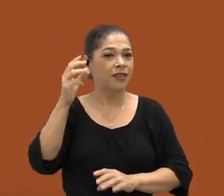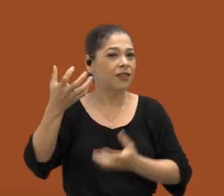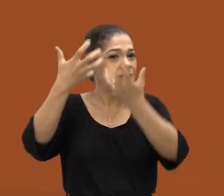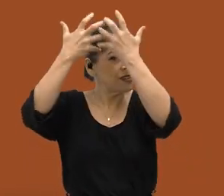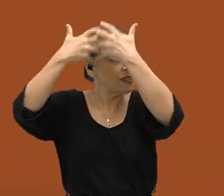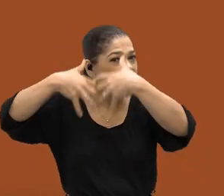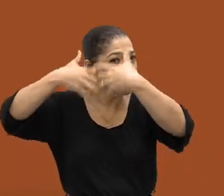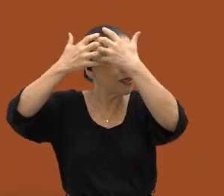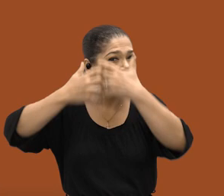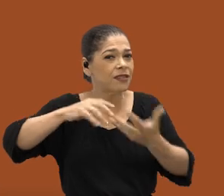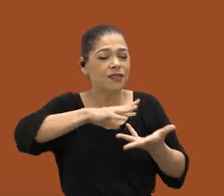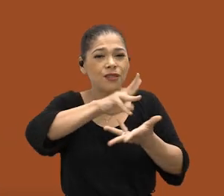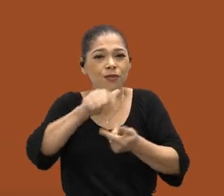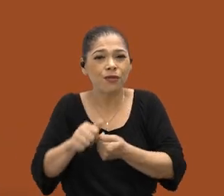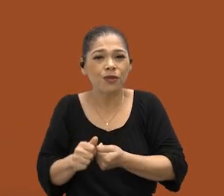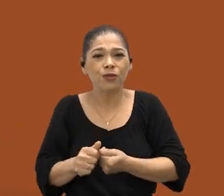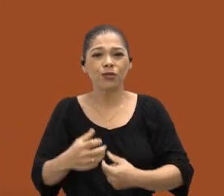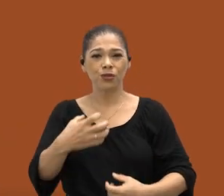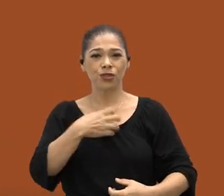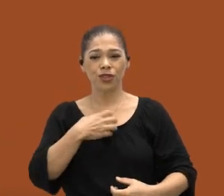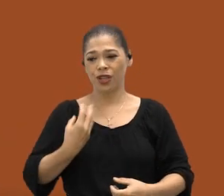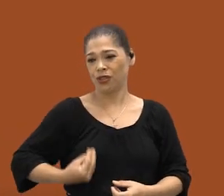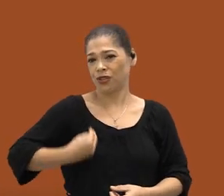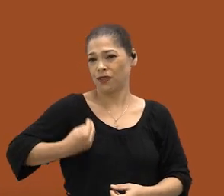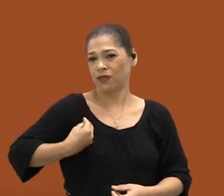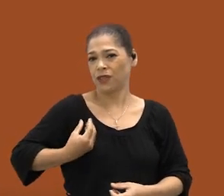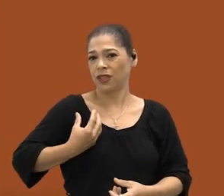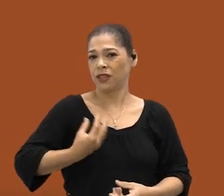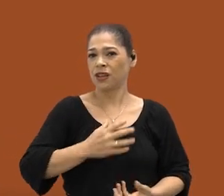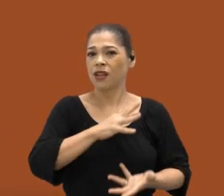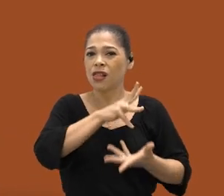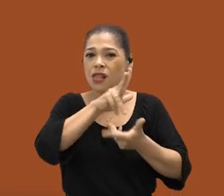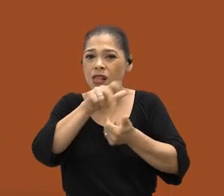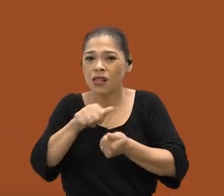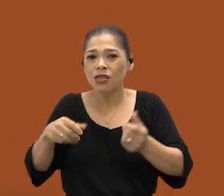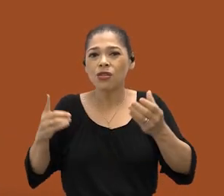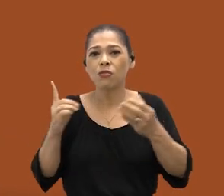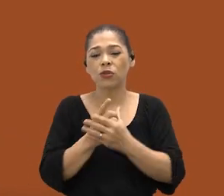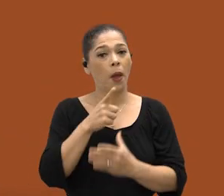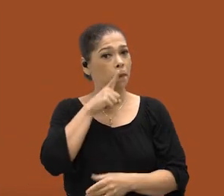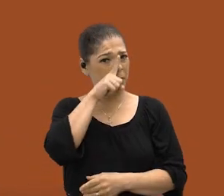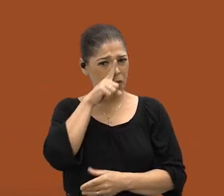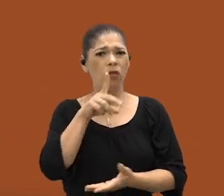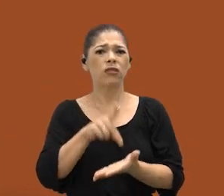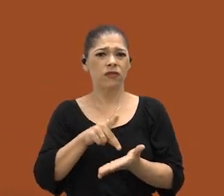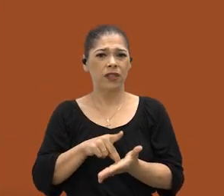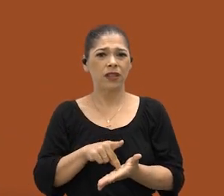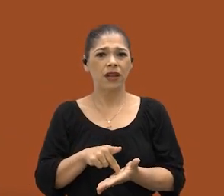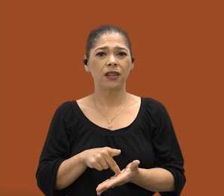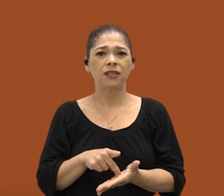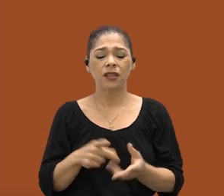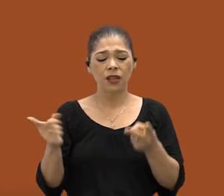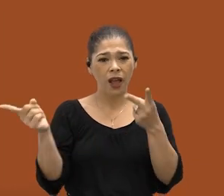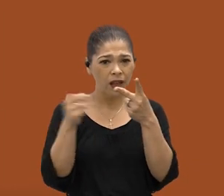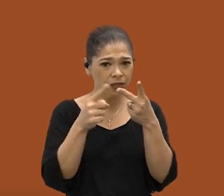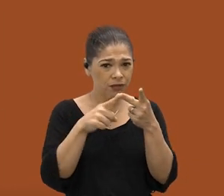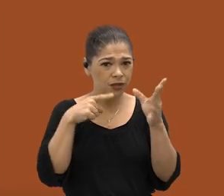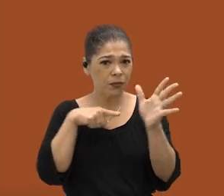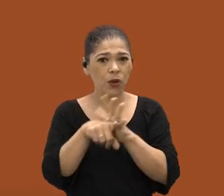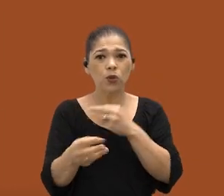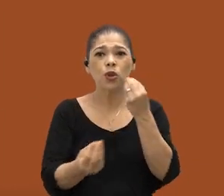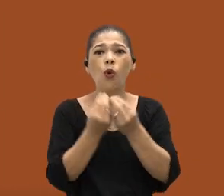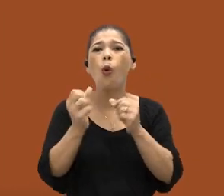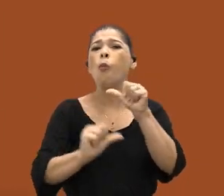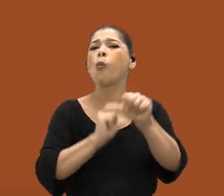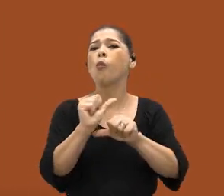e racionalização do mundo suas formas seu modo vivendo de estar no mundo isso é perigoso E aí eu já emplaco na segunda pergunta